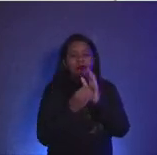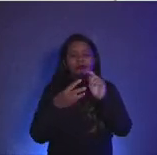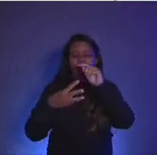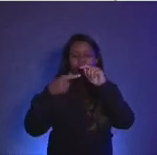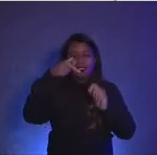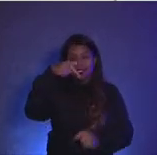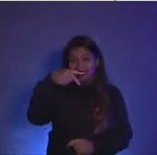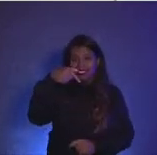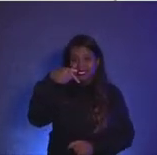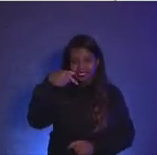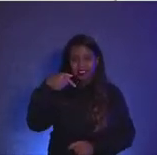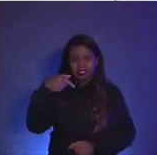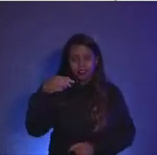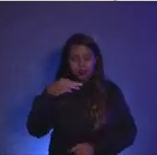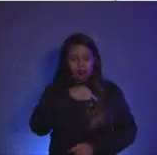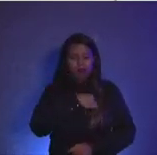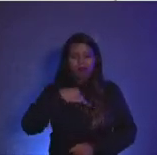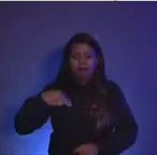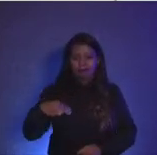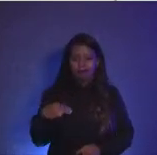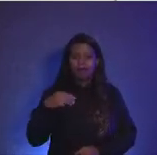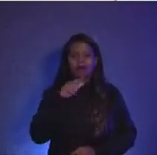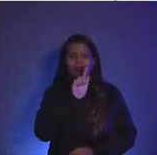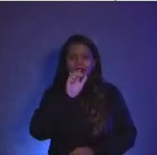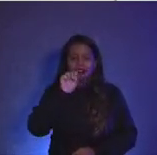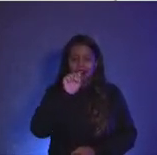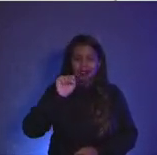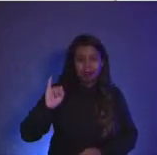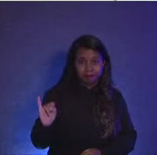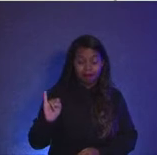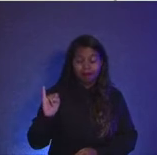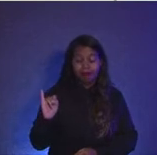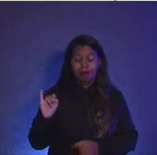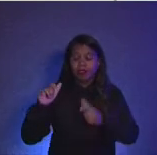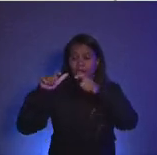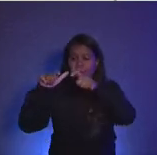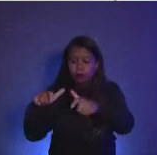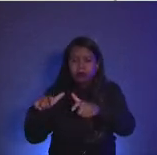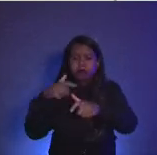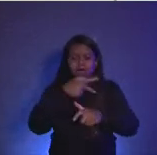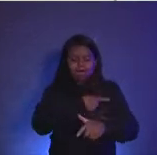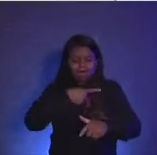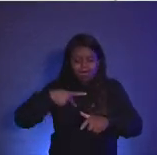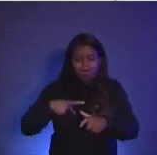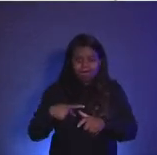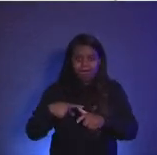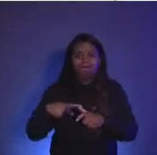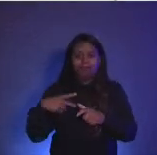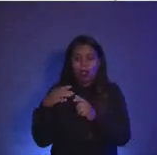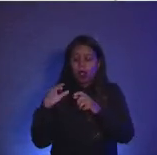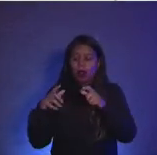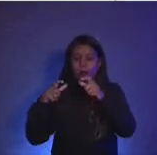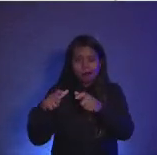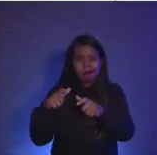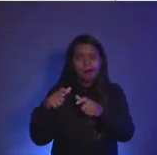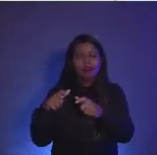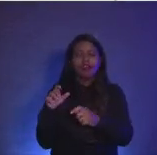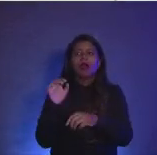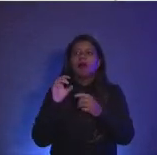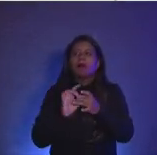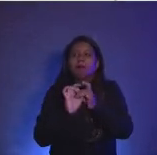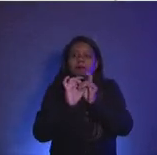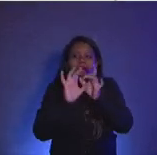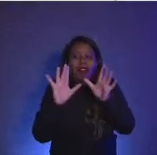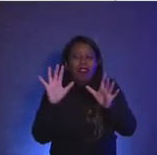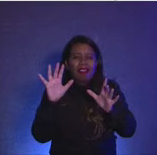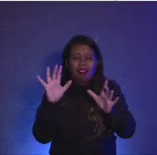Augusto Heleno, que é o ministro do GSI, do Gabinete de Segurança Institucional da Presidência, atos que permitiam o